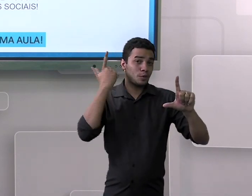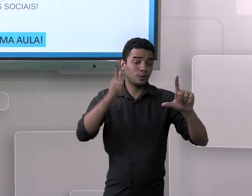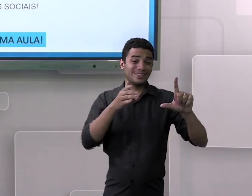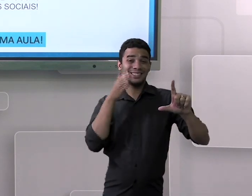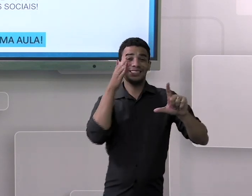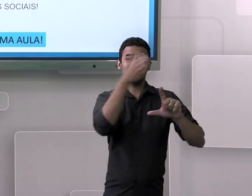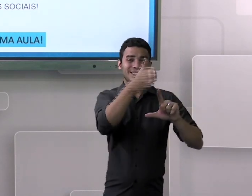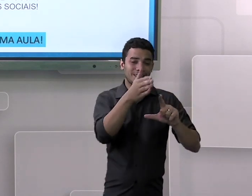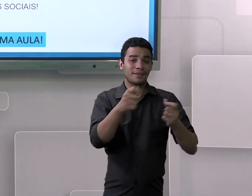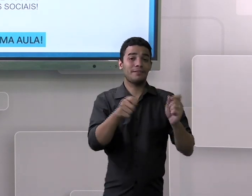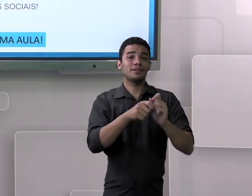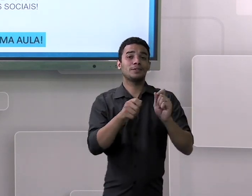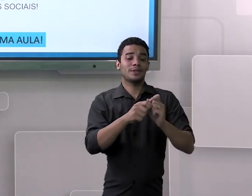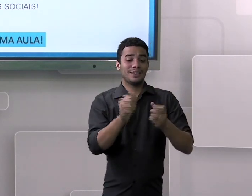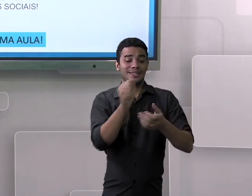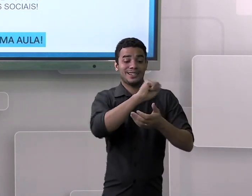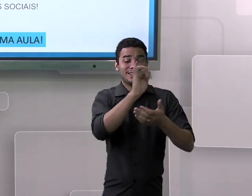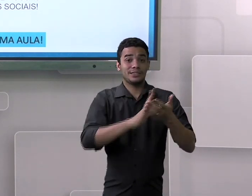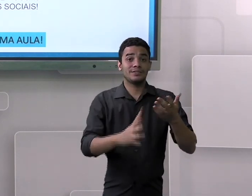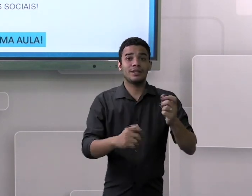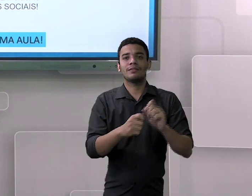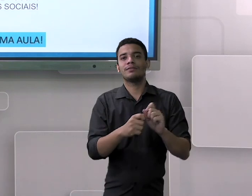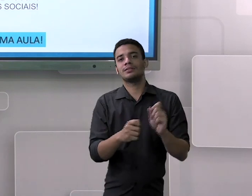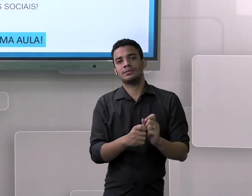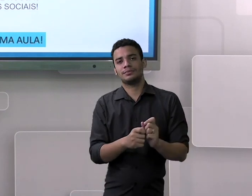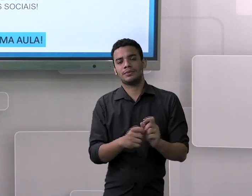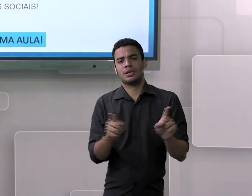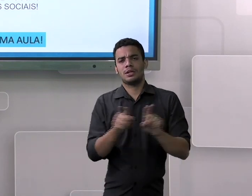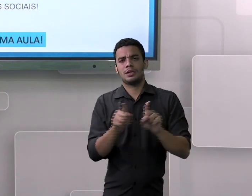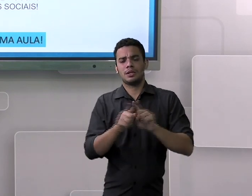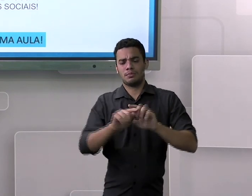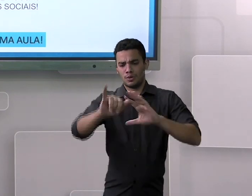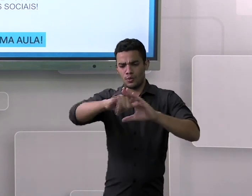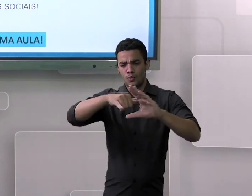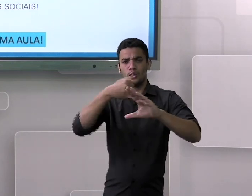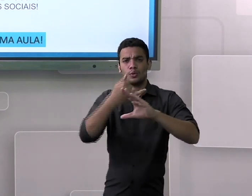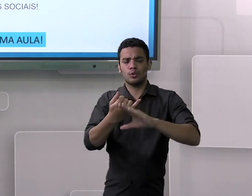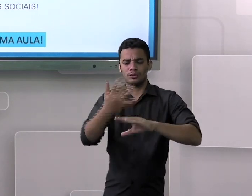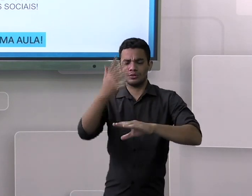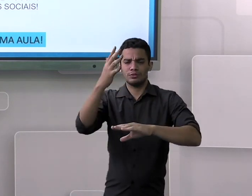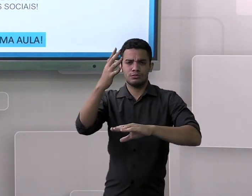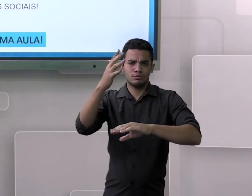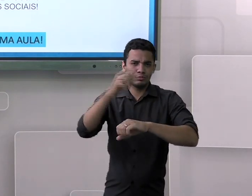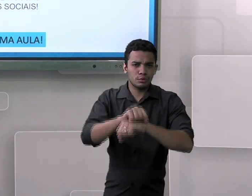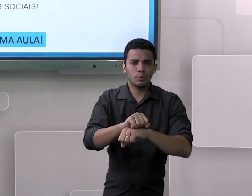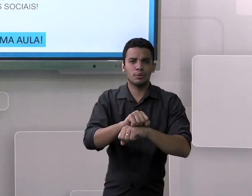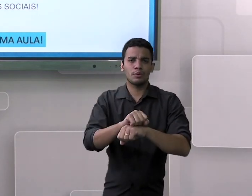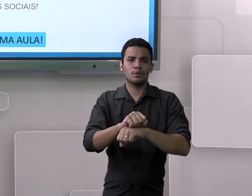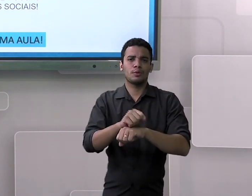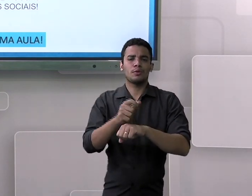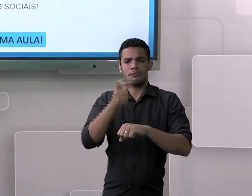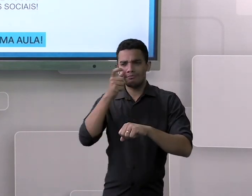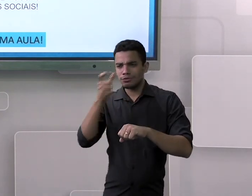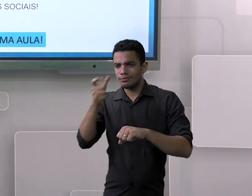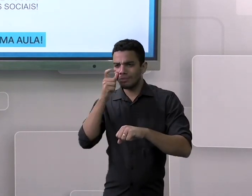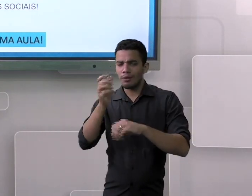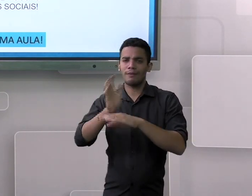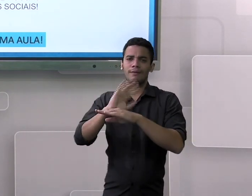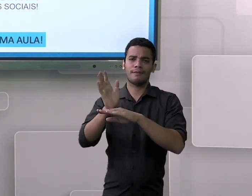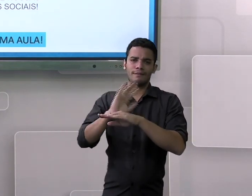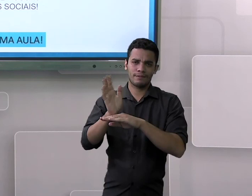para a plataforma. Também se inscrevam lá no nosso canal do YouTube. Fique por dentro de toda a aula postada lá